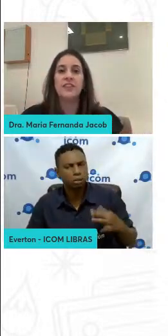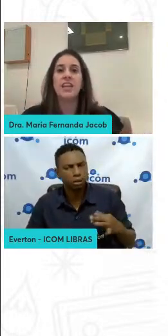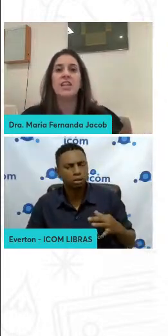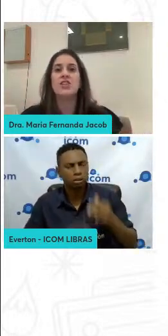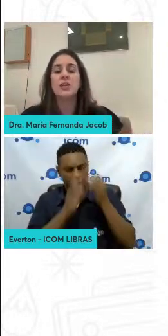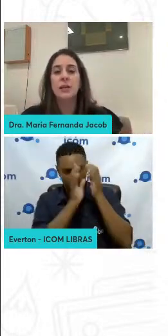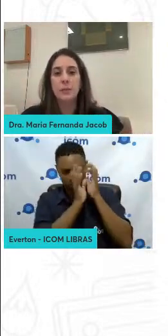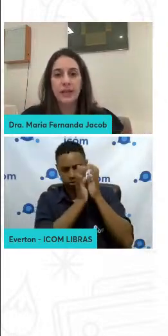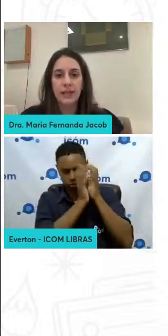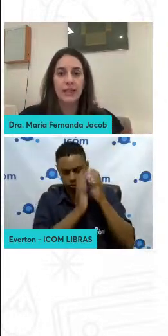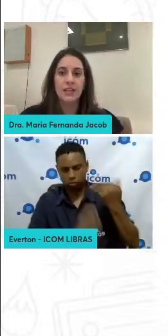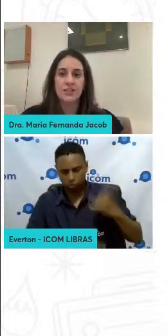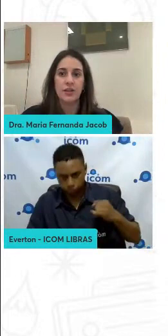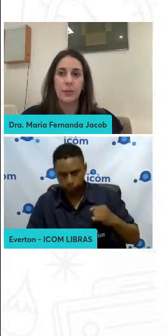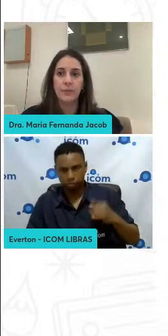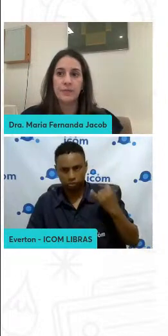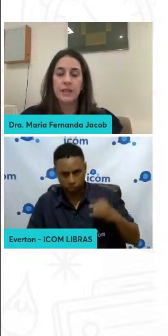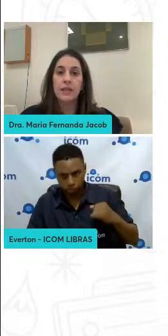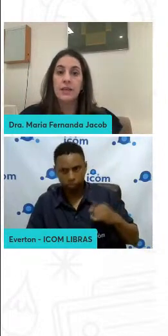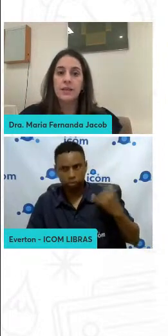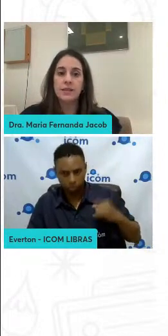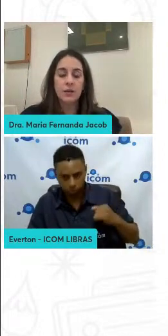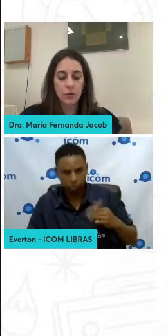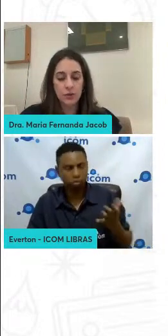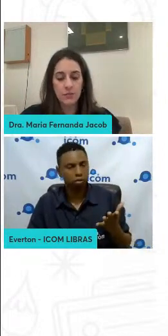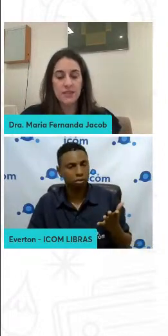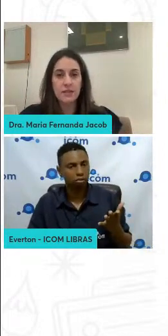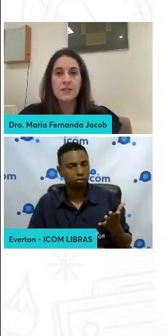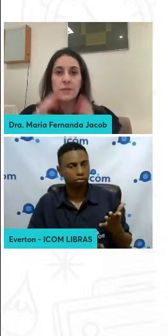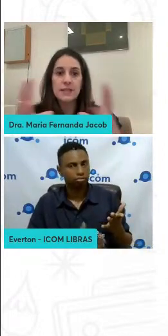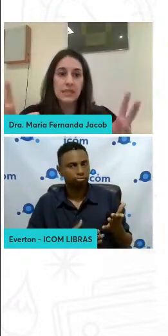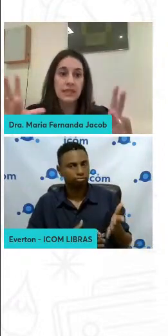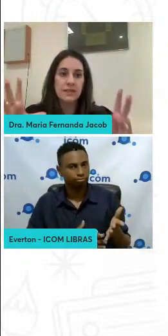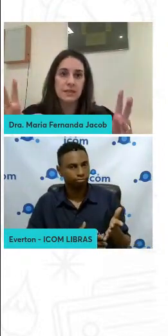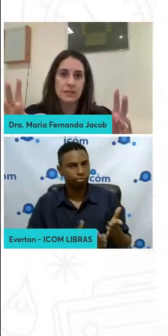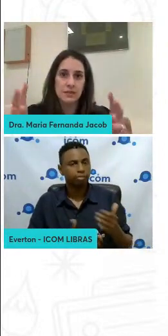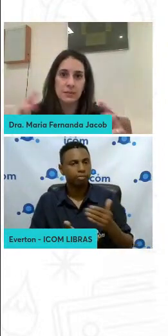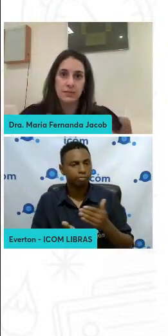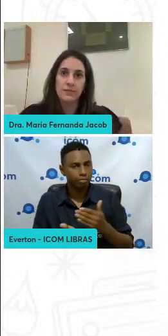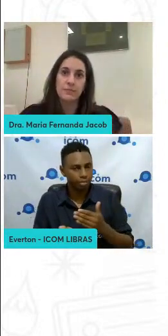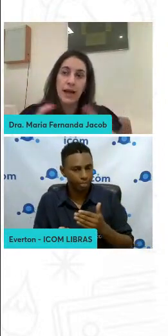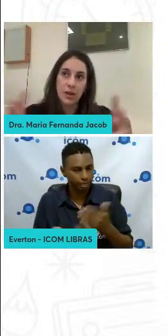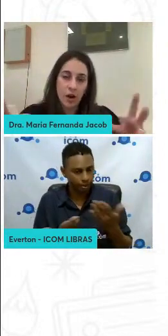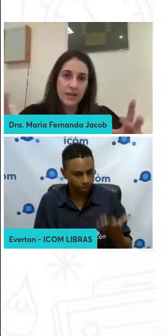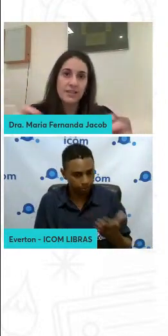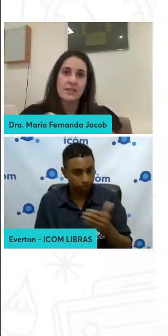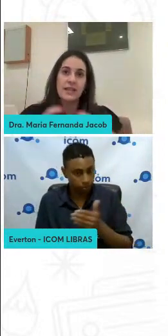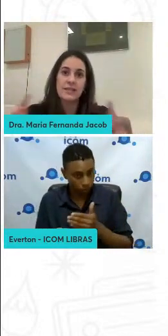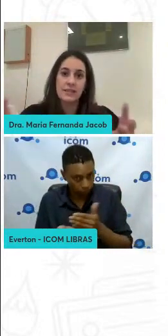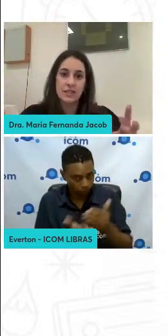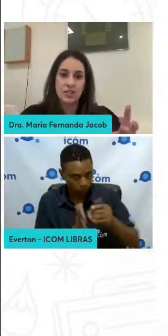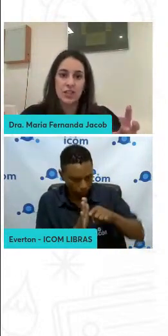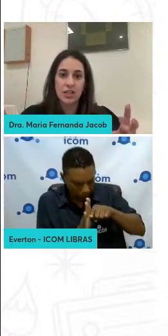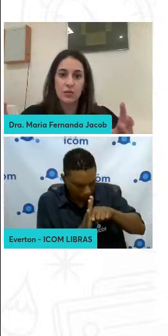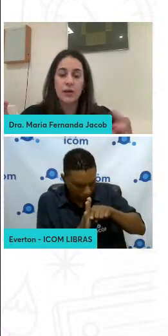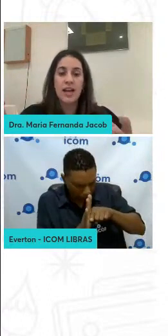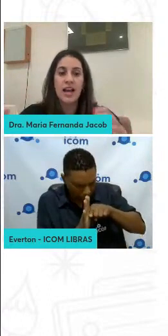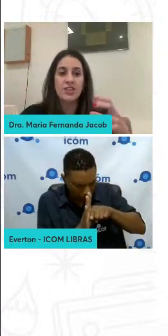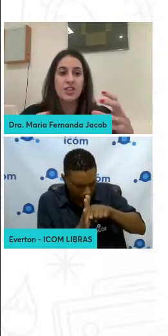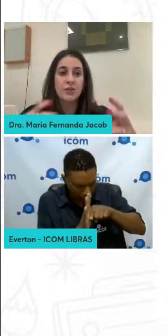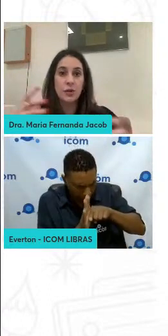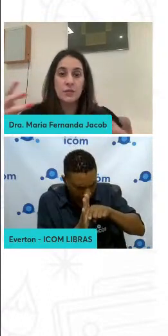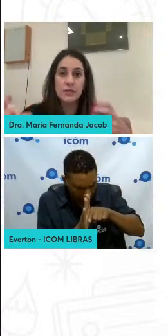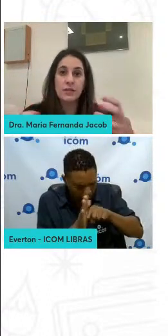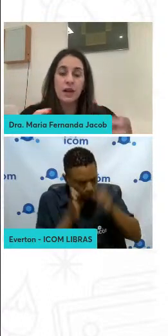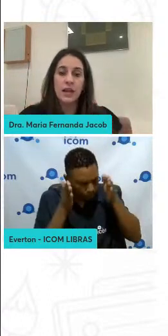forma eferente para aquela região? Então, quando começaram as pesquisas maiores nesse sentido,